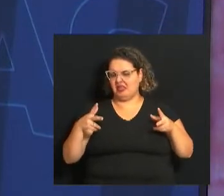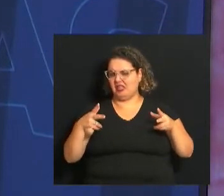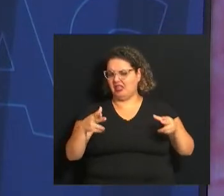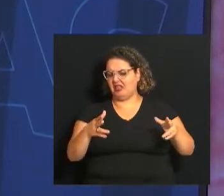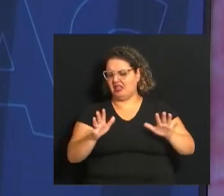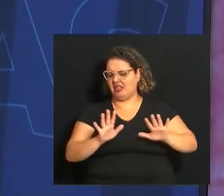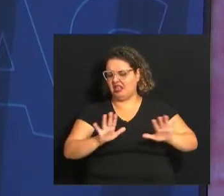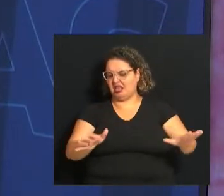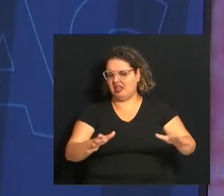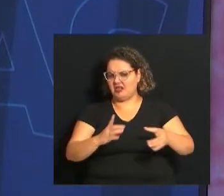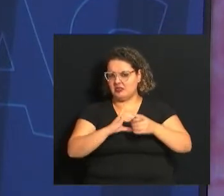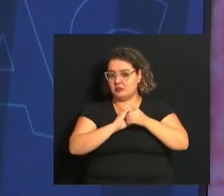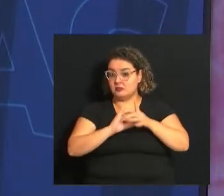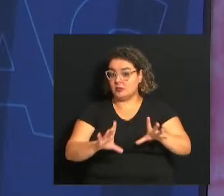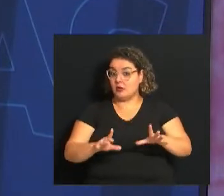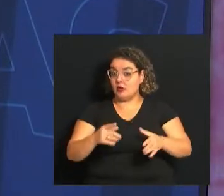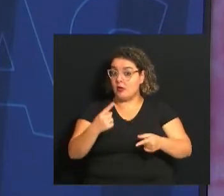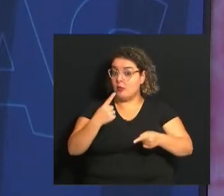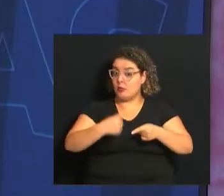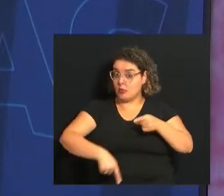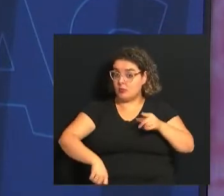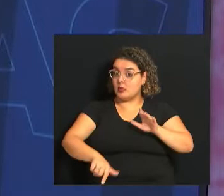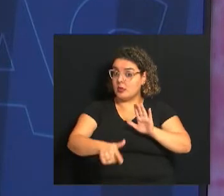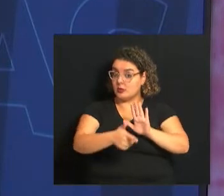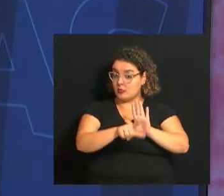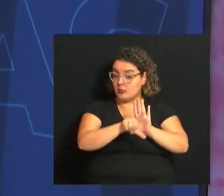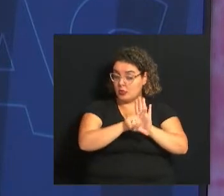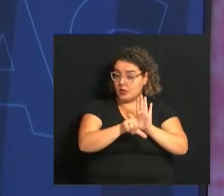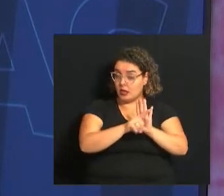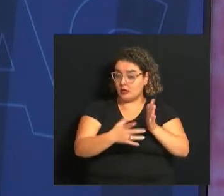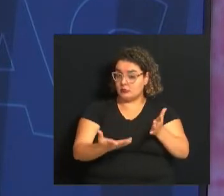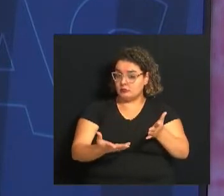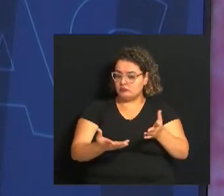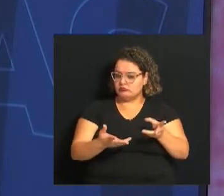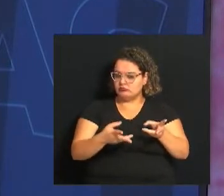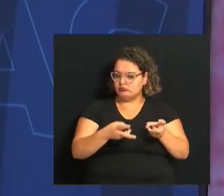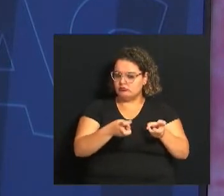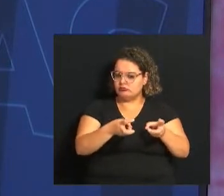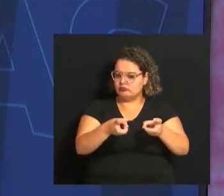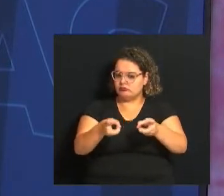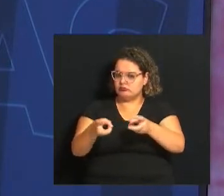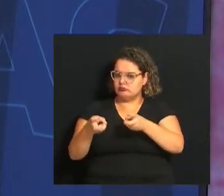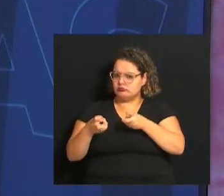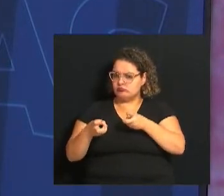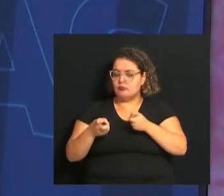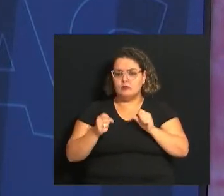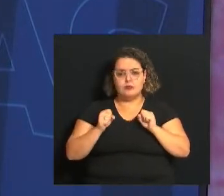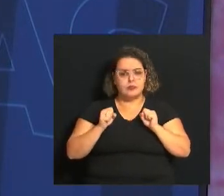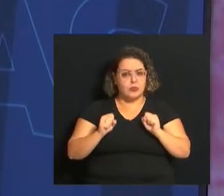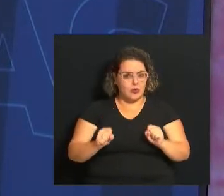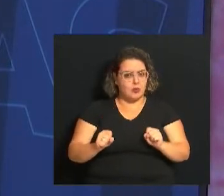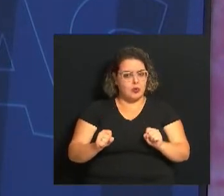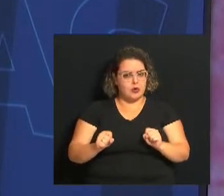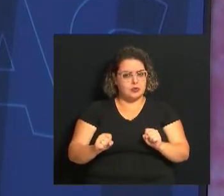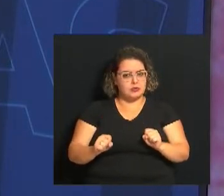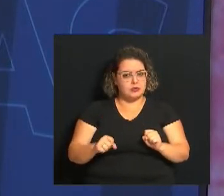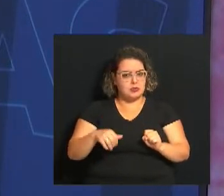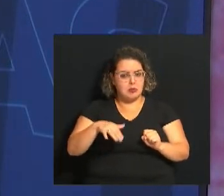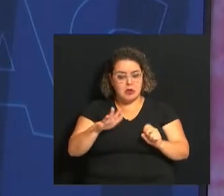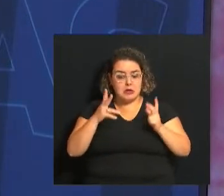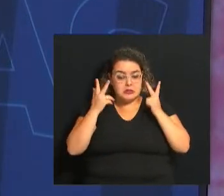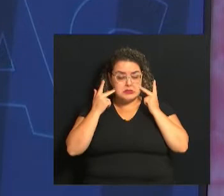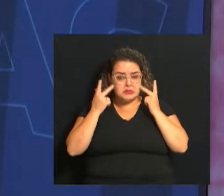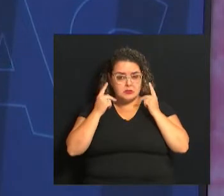é proibido por lei? Bom, será que essas percepções podem ser bem mais comuns do que você